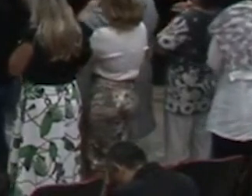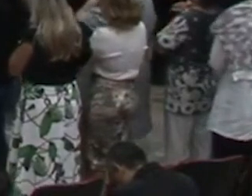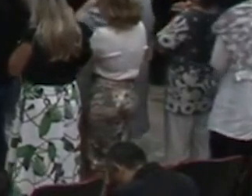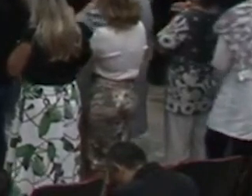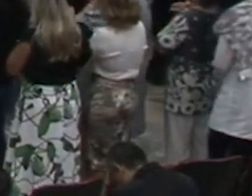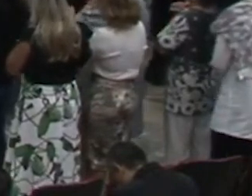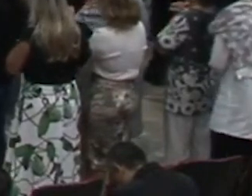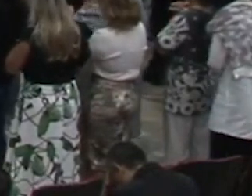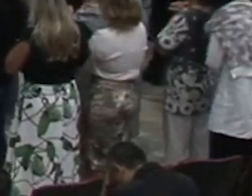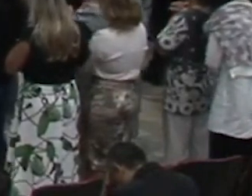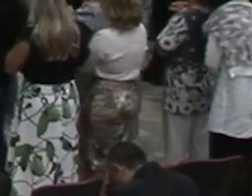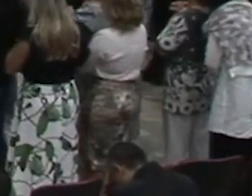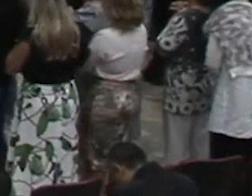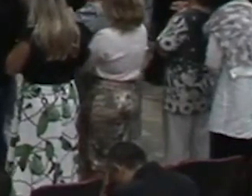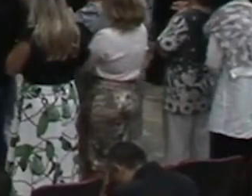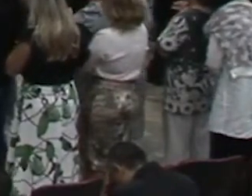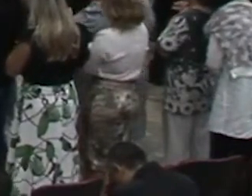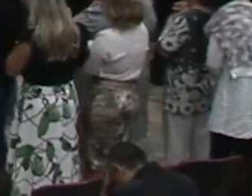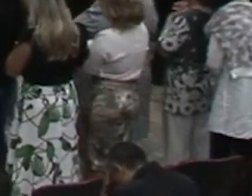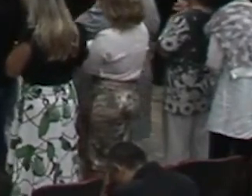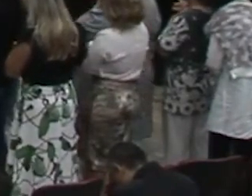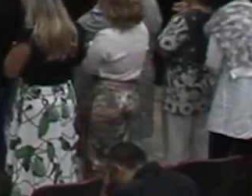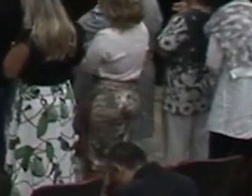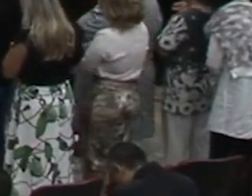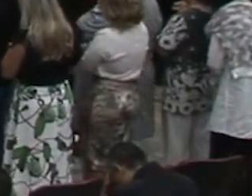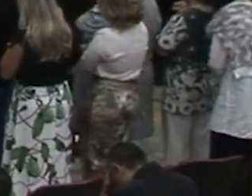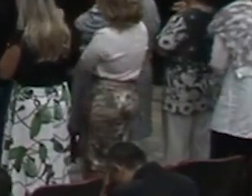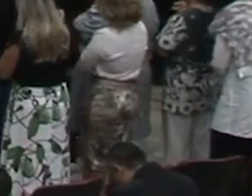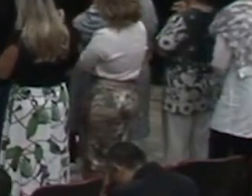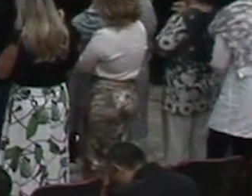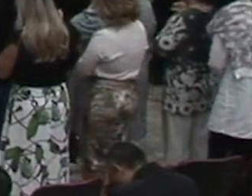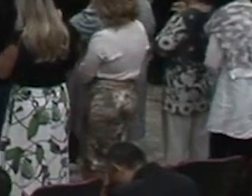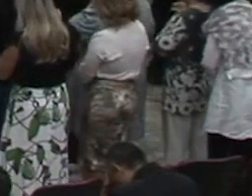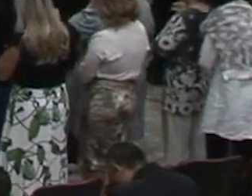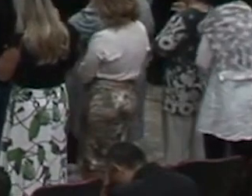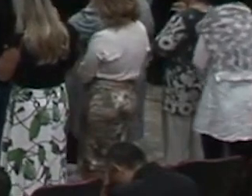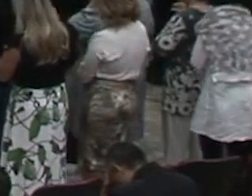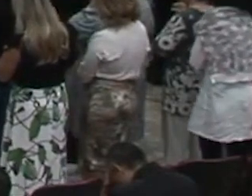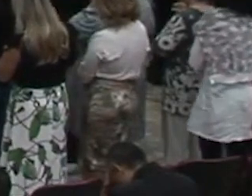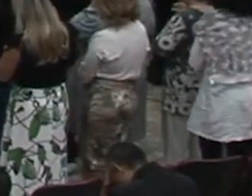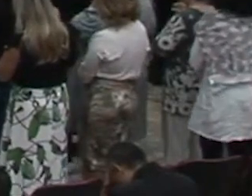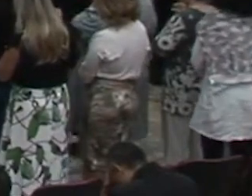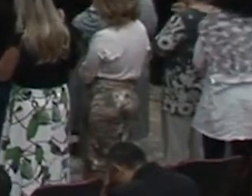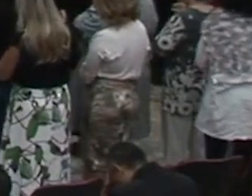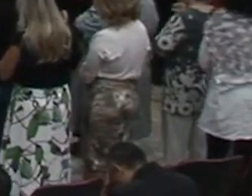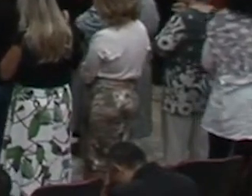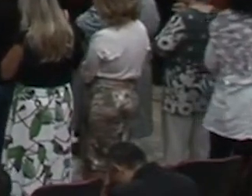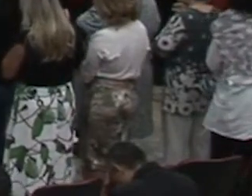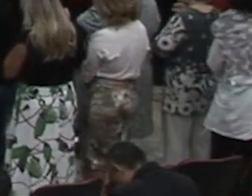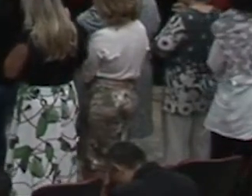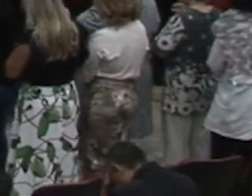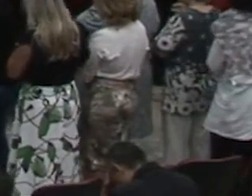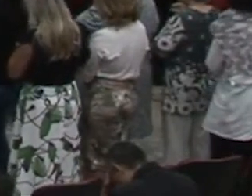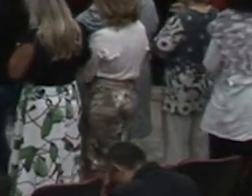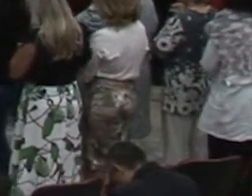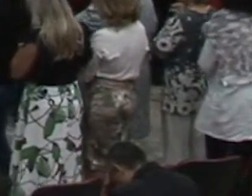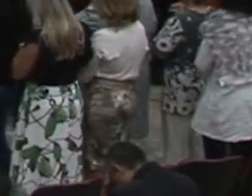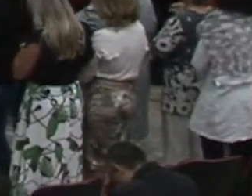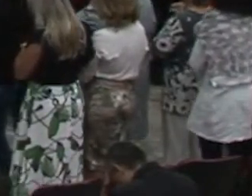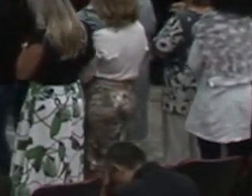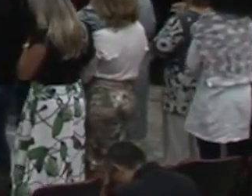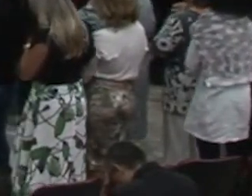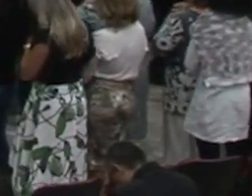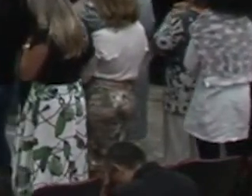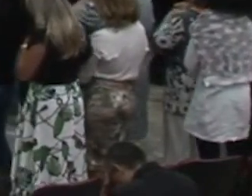Espírito Santo hoje à noite é uma noite de cura hoje à noite é uma noite de Recomeço hoje é uma noite em que o